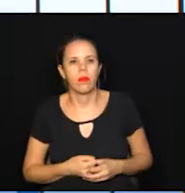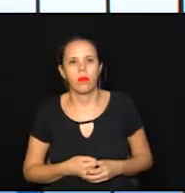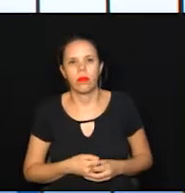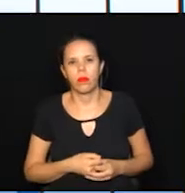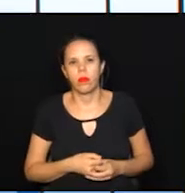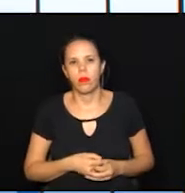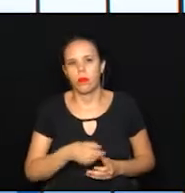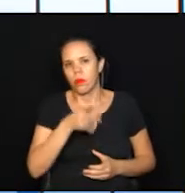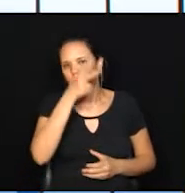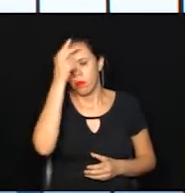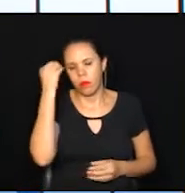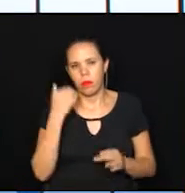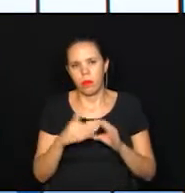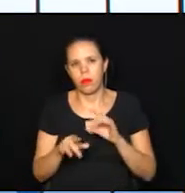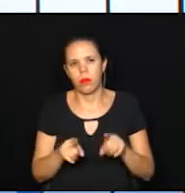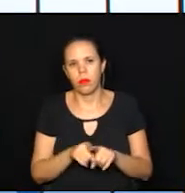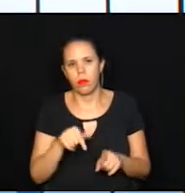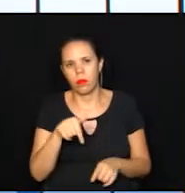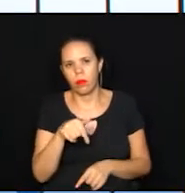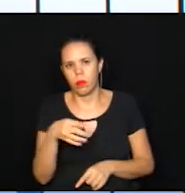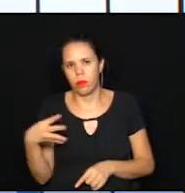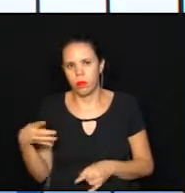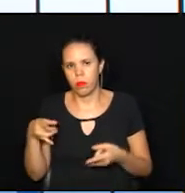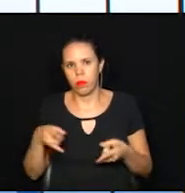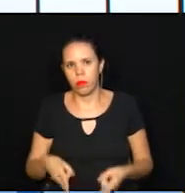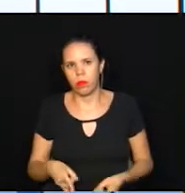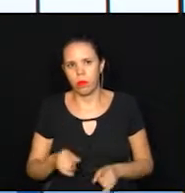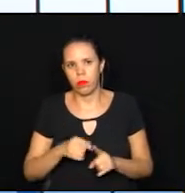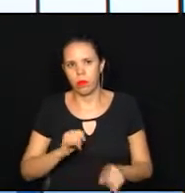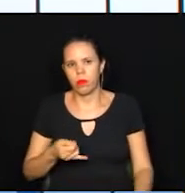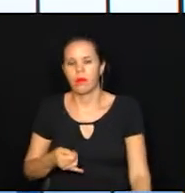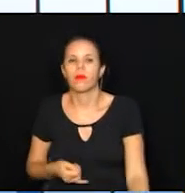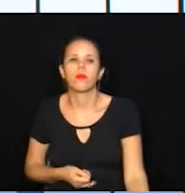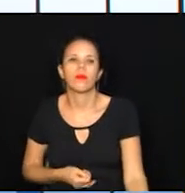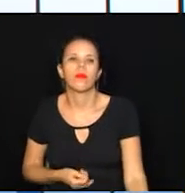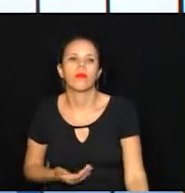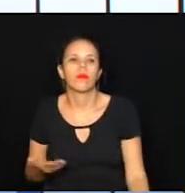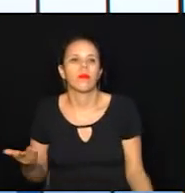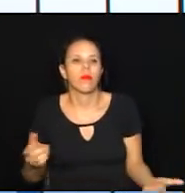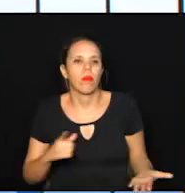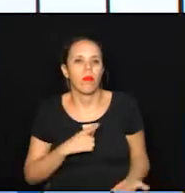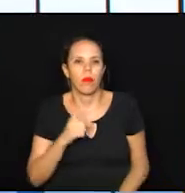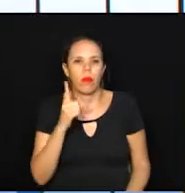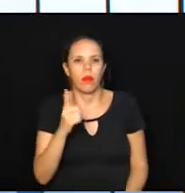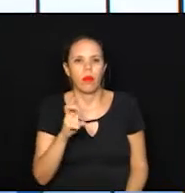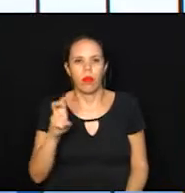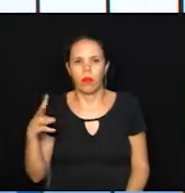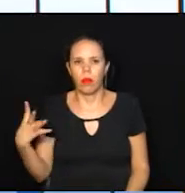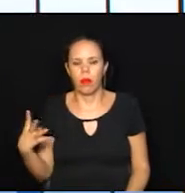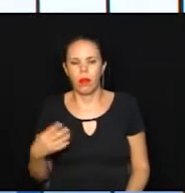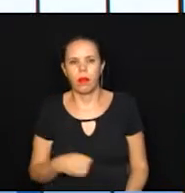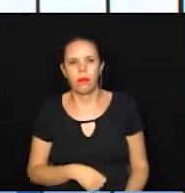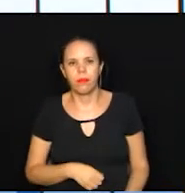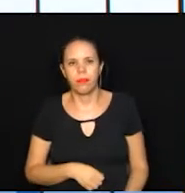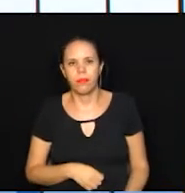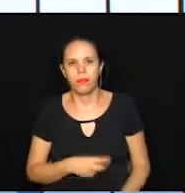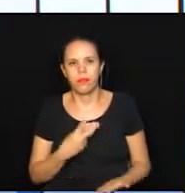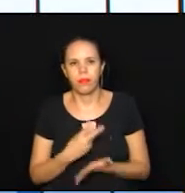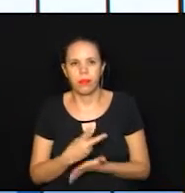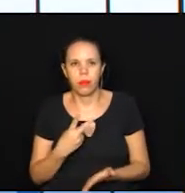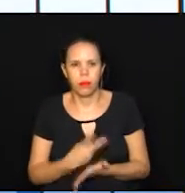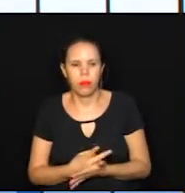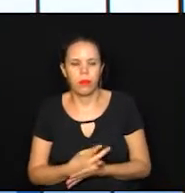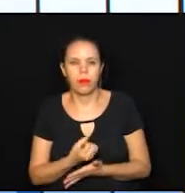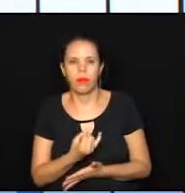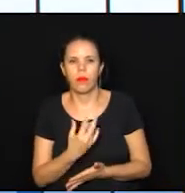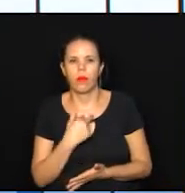prefeitura mandou, nós tínhamos 74 leitos em janeiro, agora nós temos 154 e mesmo assim a